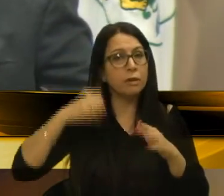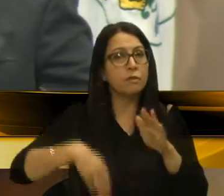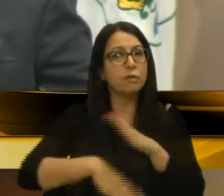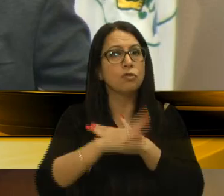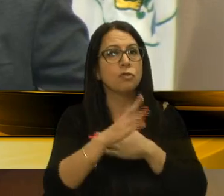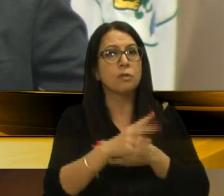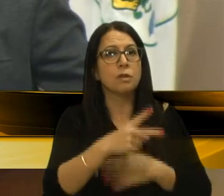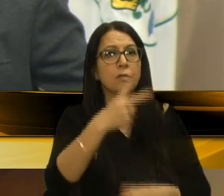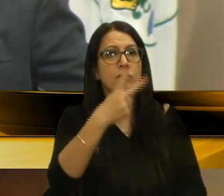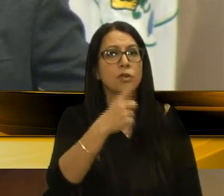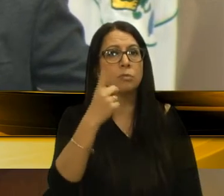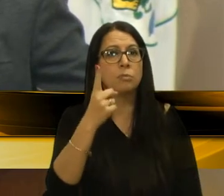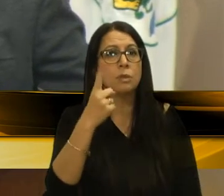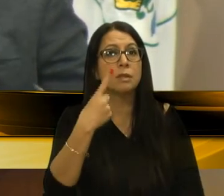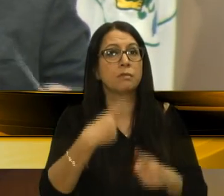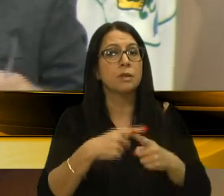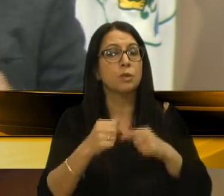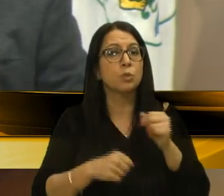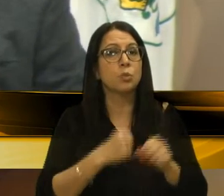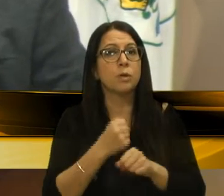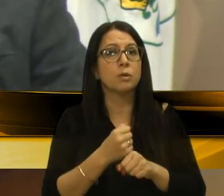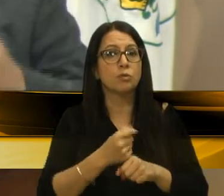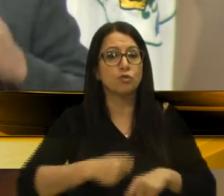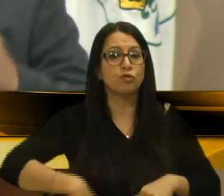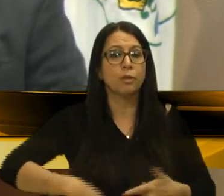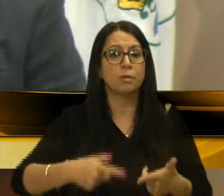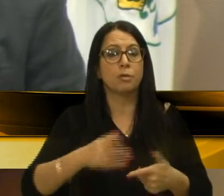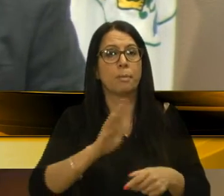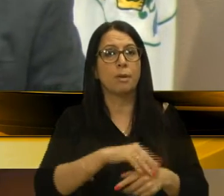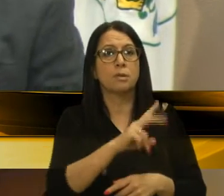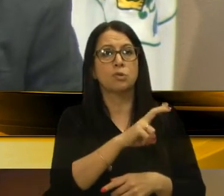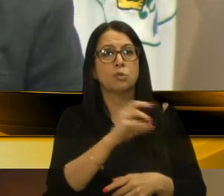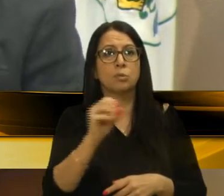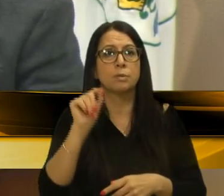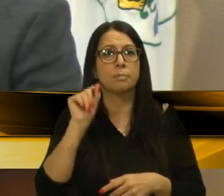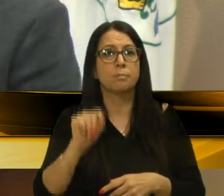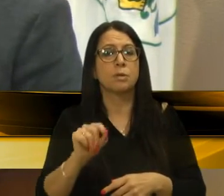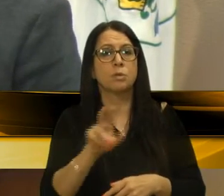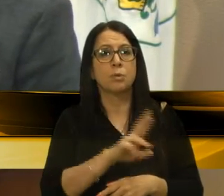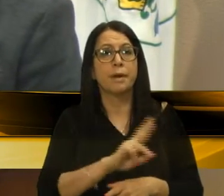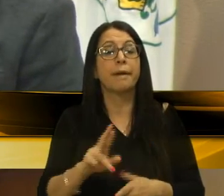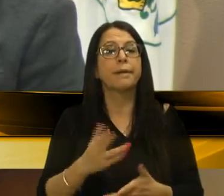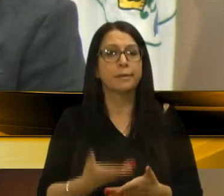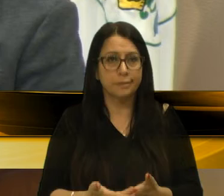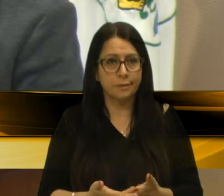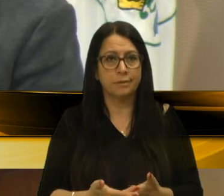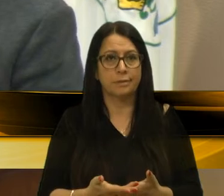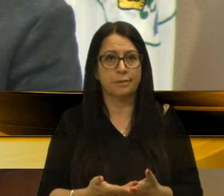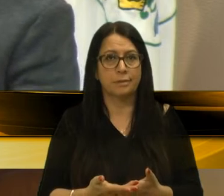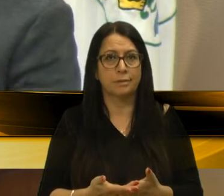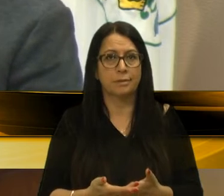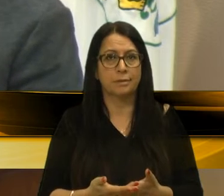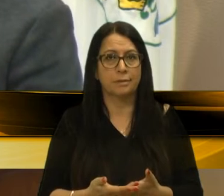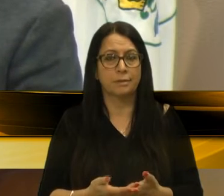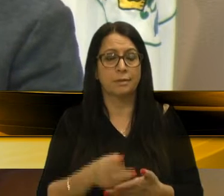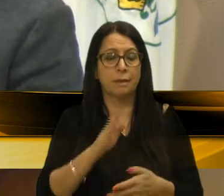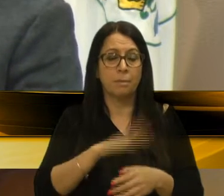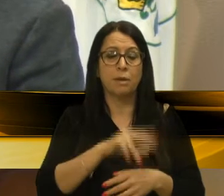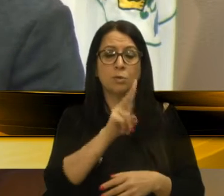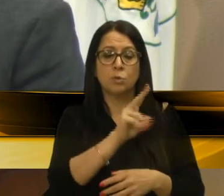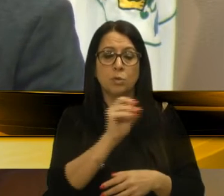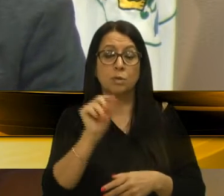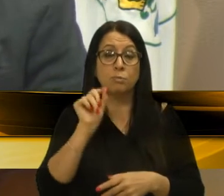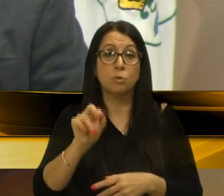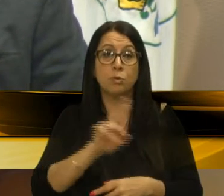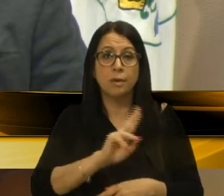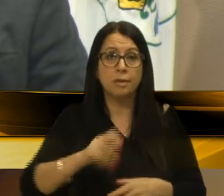21ª vez no ano e já gastou mais de 200 mil reais mais de 200 mil reais